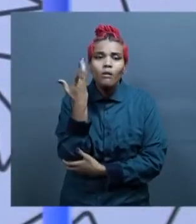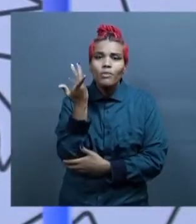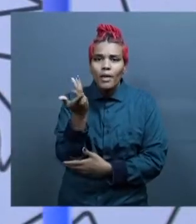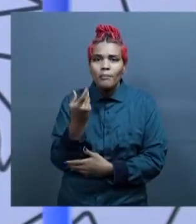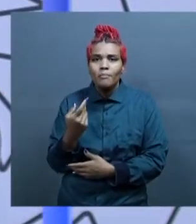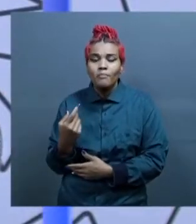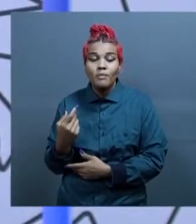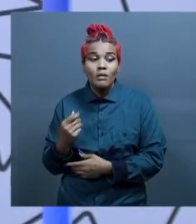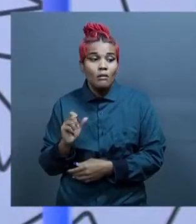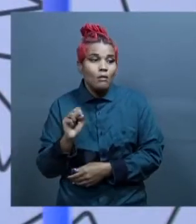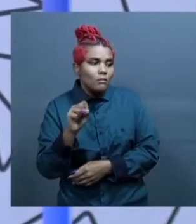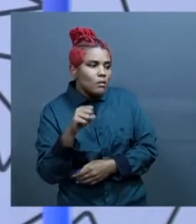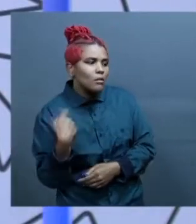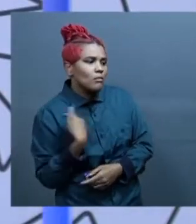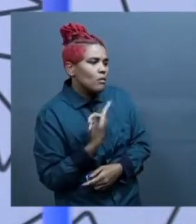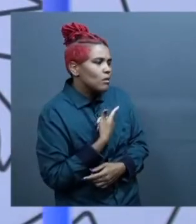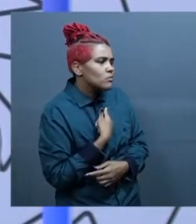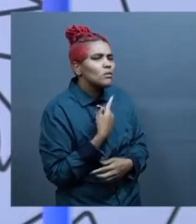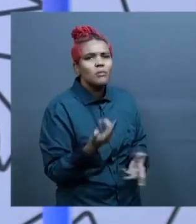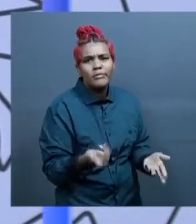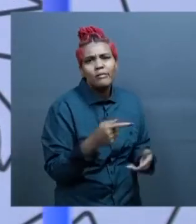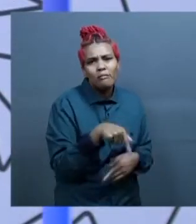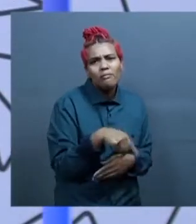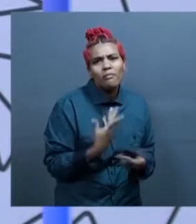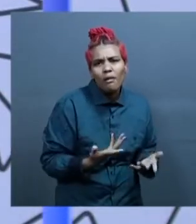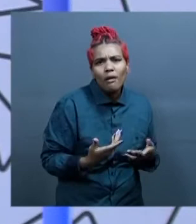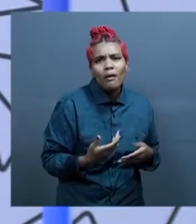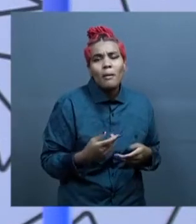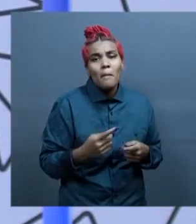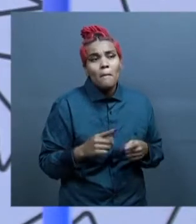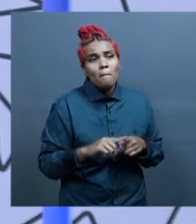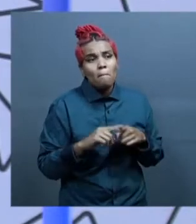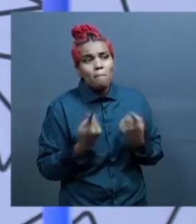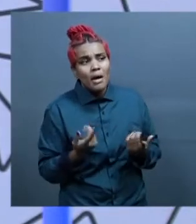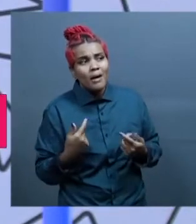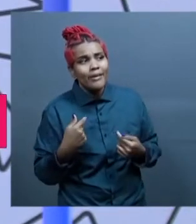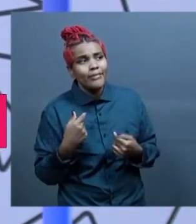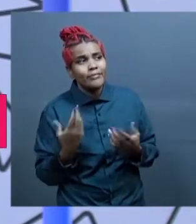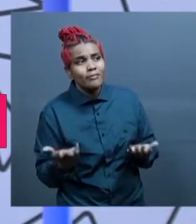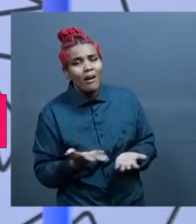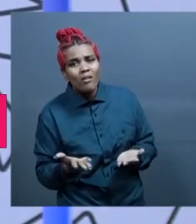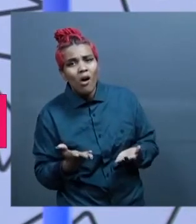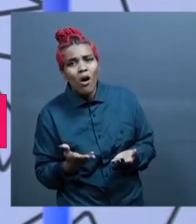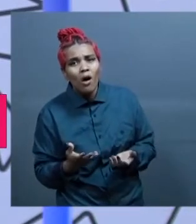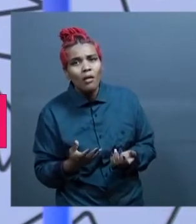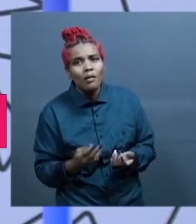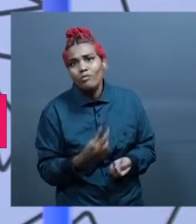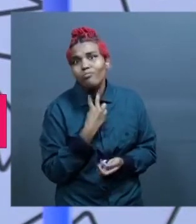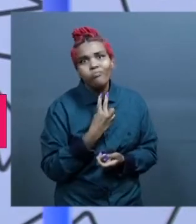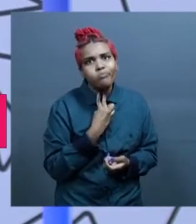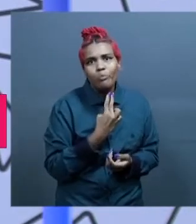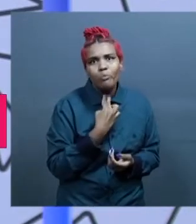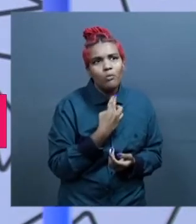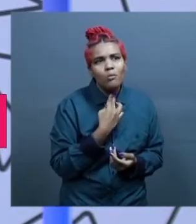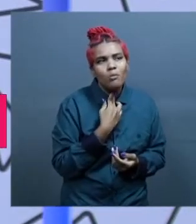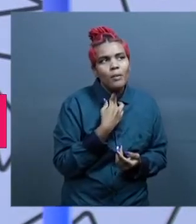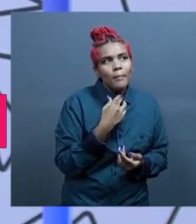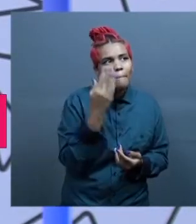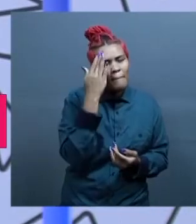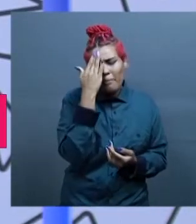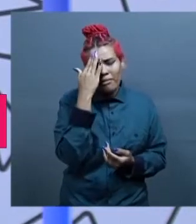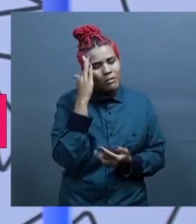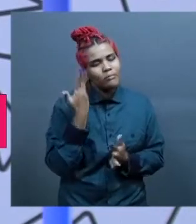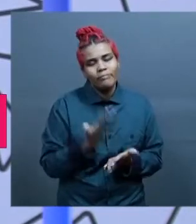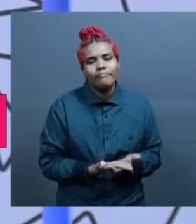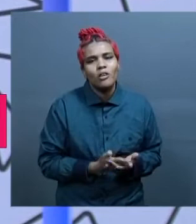aquecimento planetário mas né motivo ainda nem hora está perdendo a fé é um processo gradativo o que nós podemos dizer para a